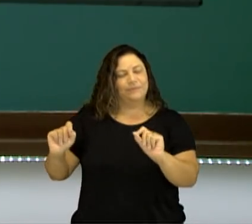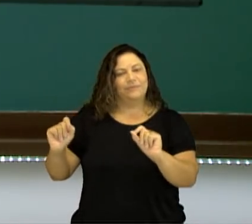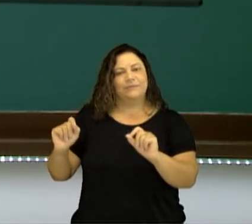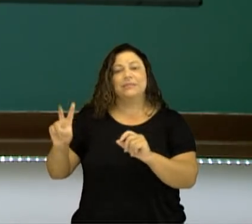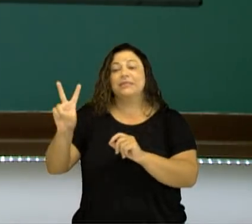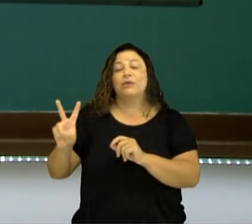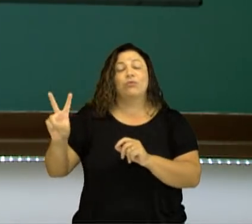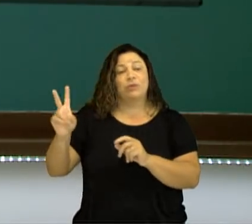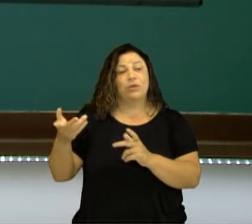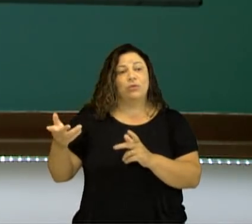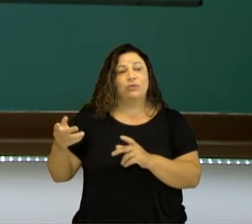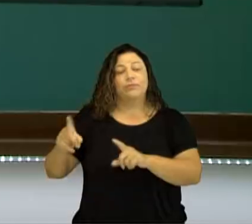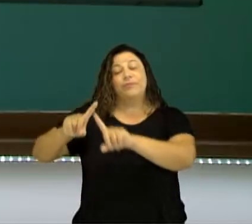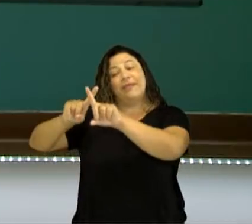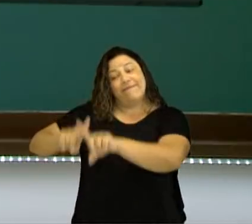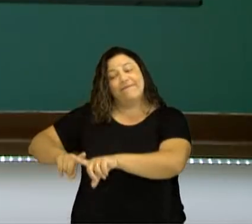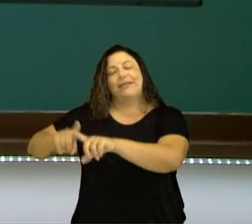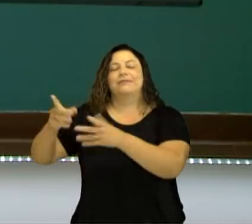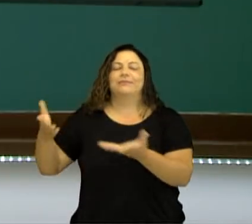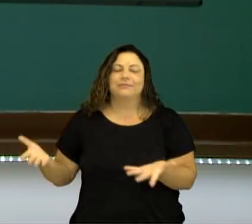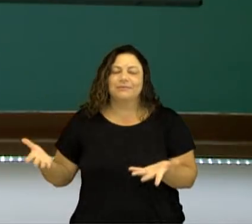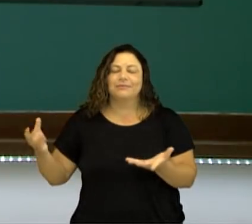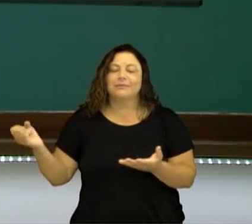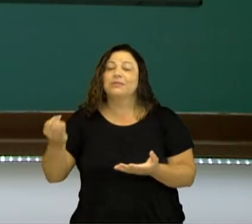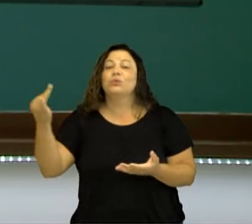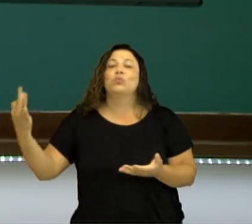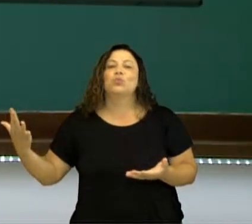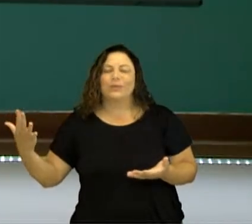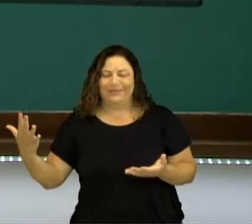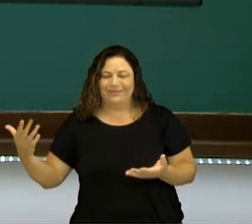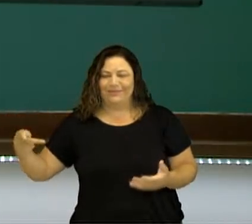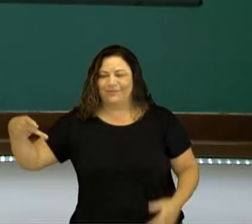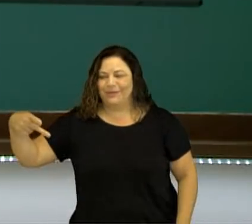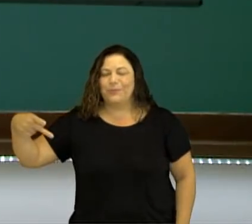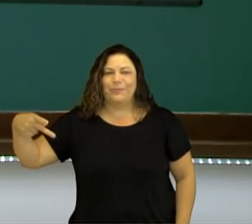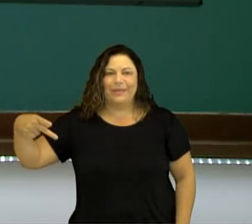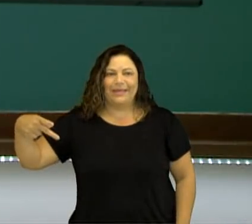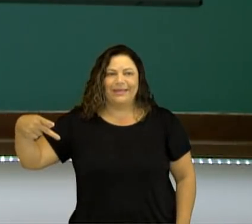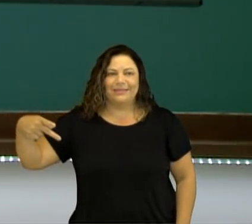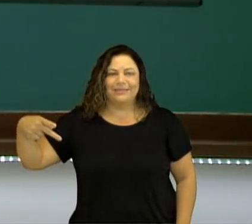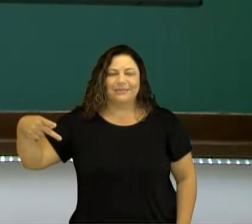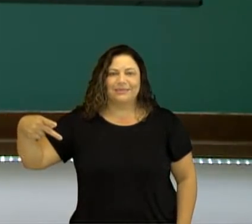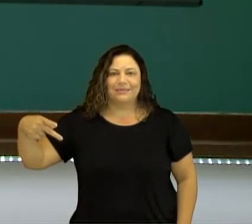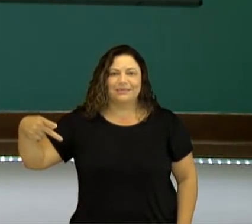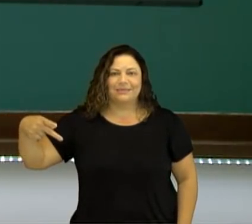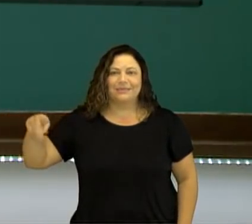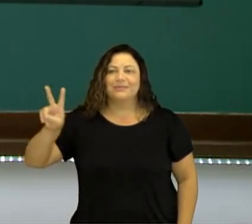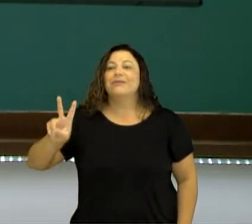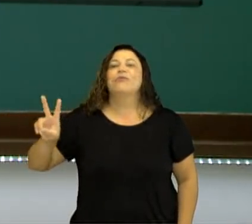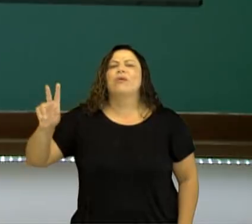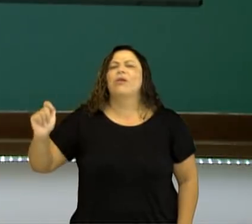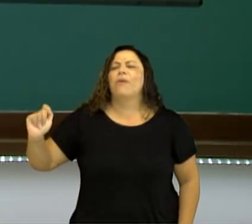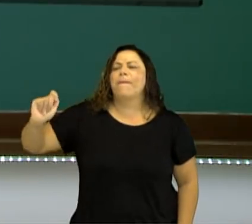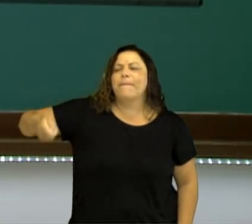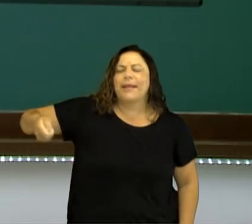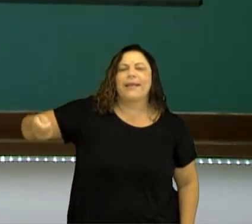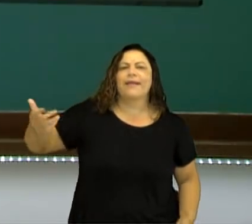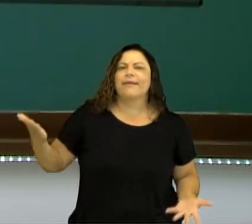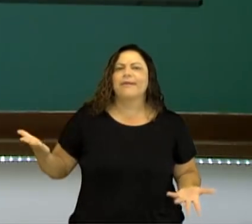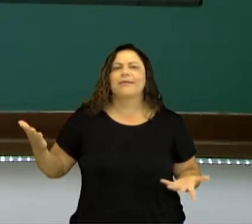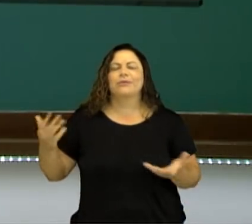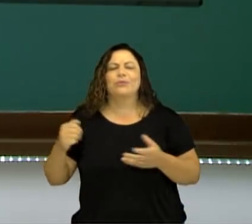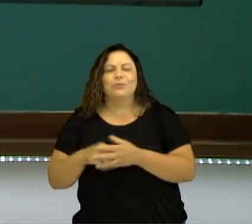nesse exemplo, vezes a quantidade que eu vou abastecer, certo? Então, o preço, o valor pago, ele é